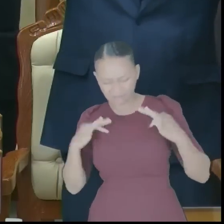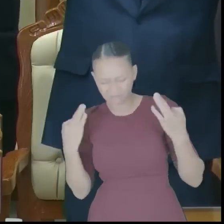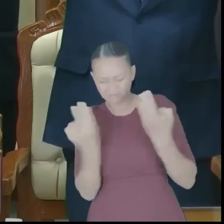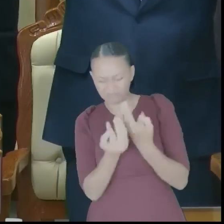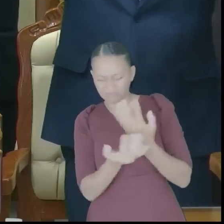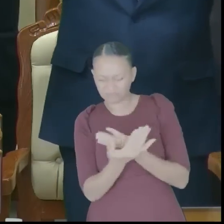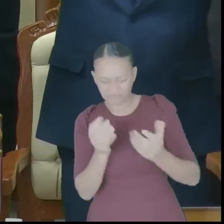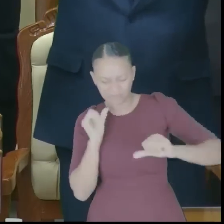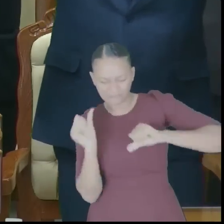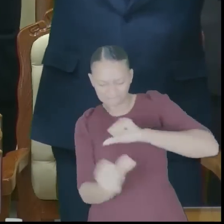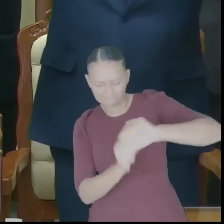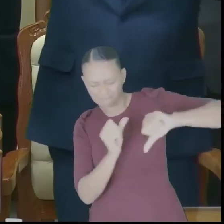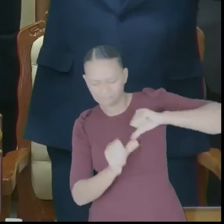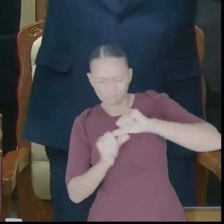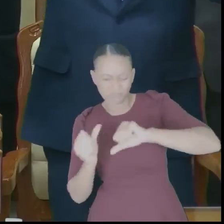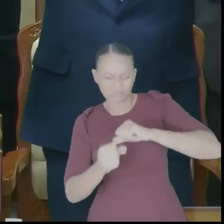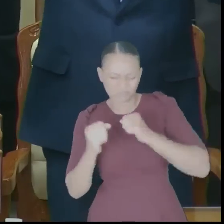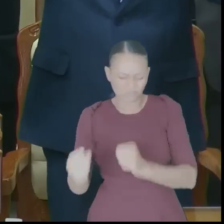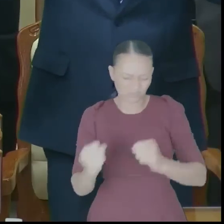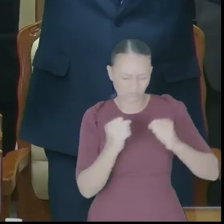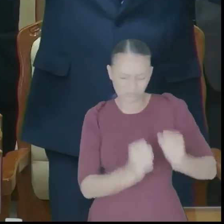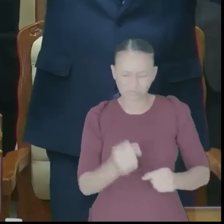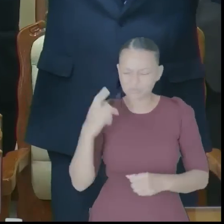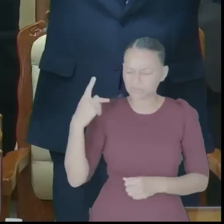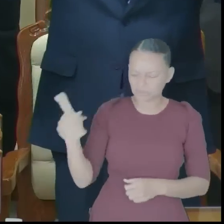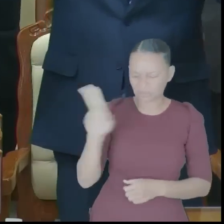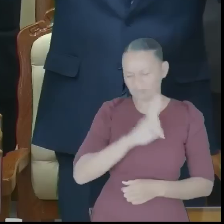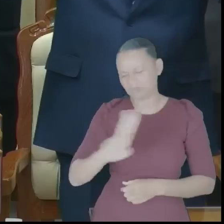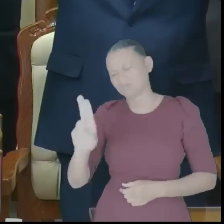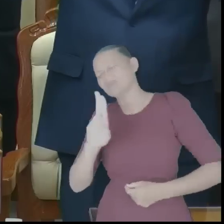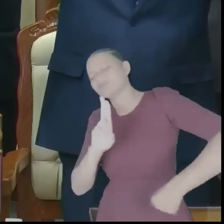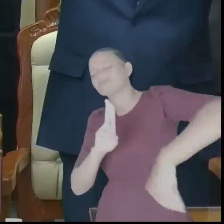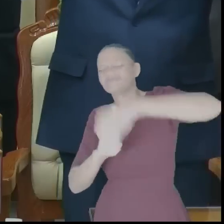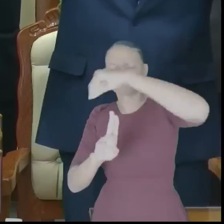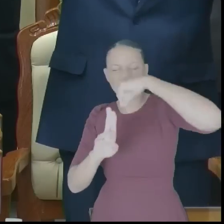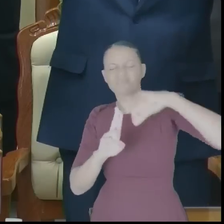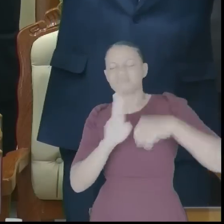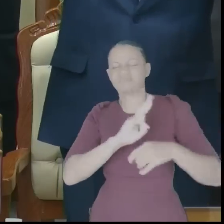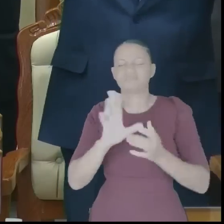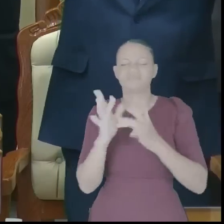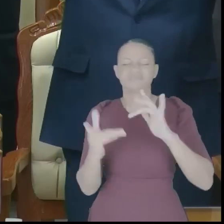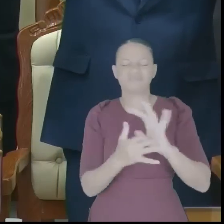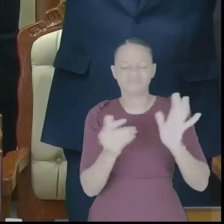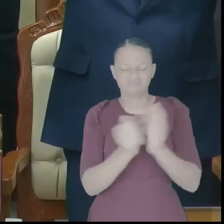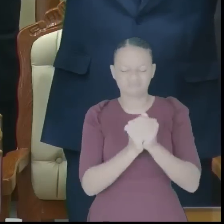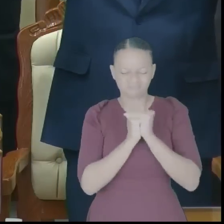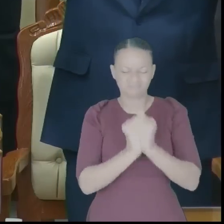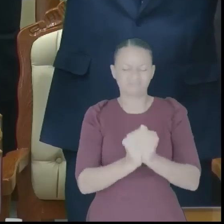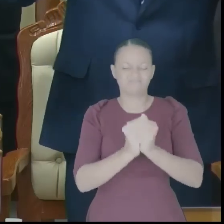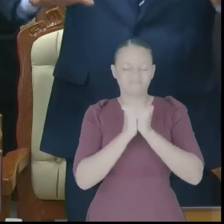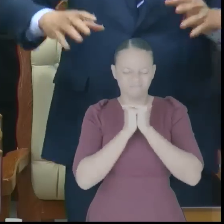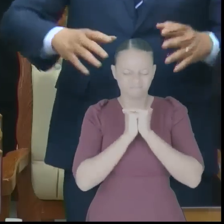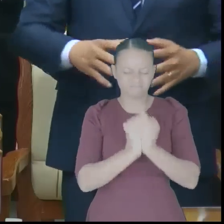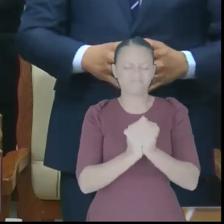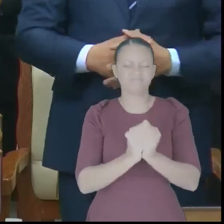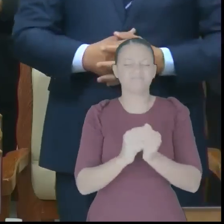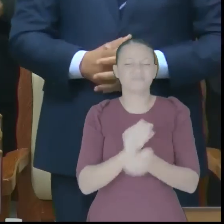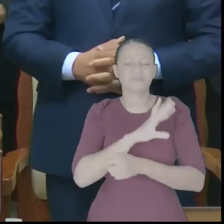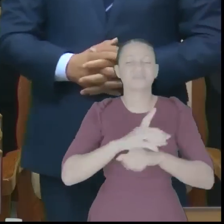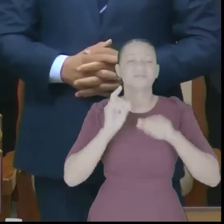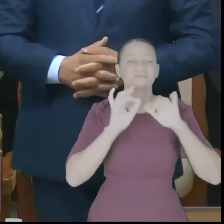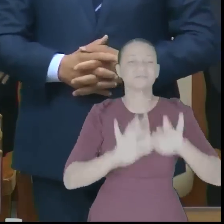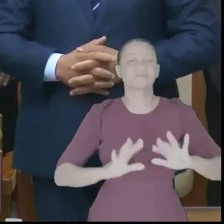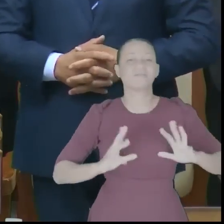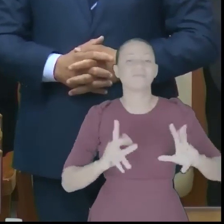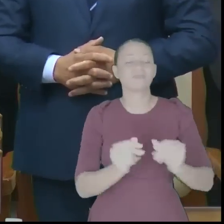sejam transformadas pelo poder do teu Santo Espírito, em nome de Jesus, amém e amém. Deus abençoe,